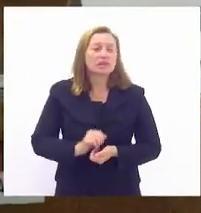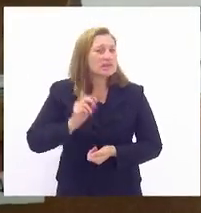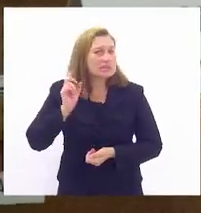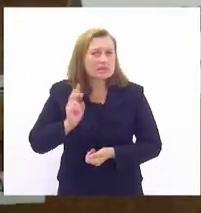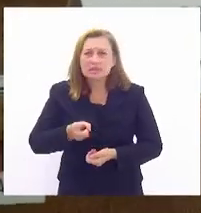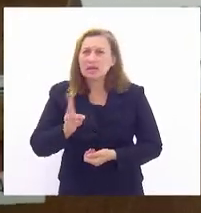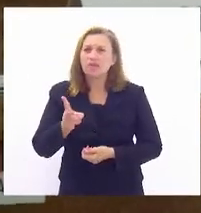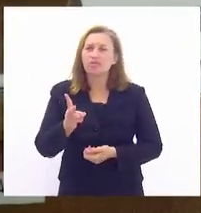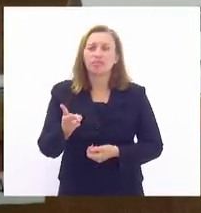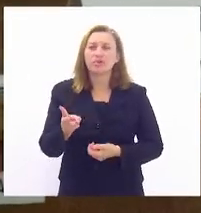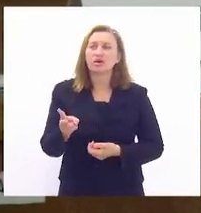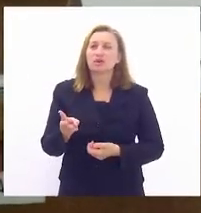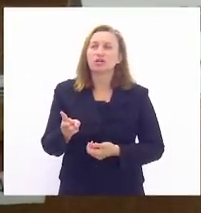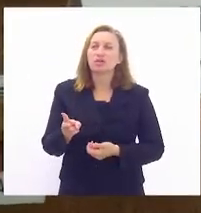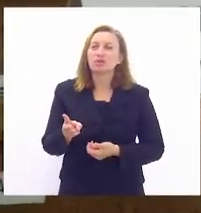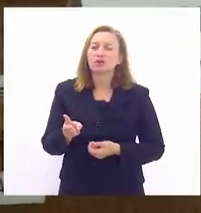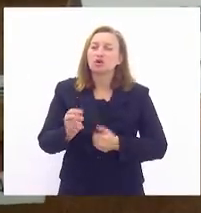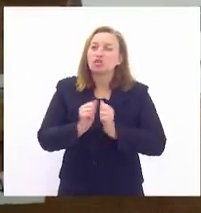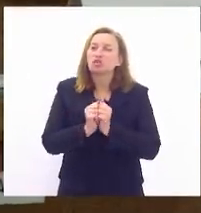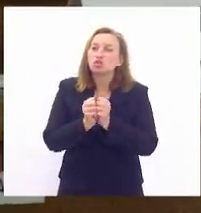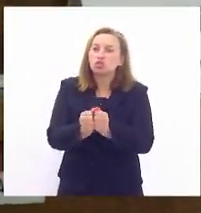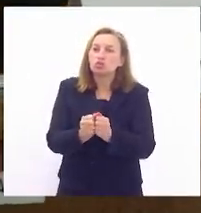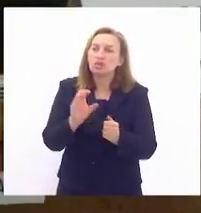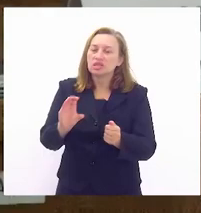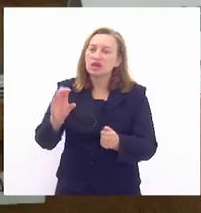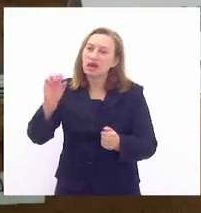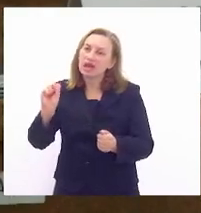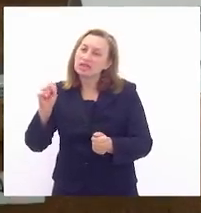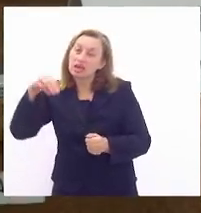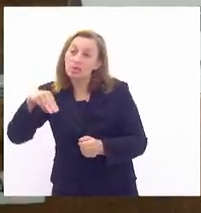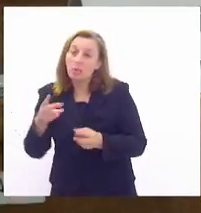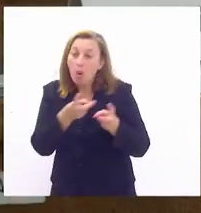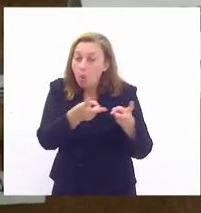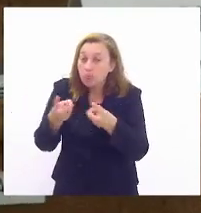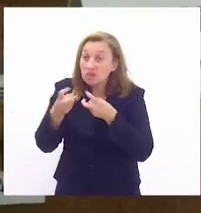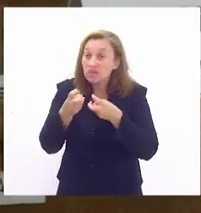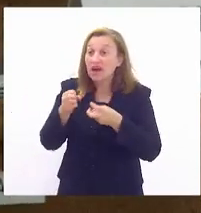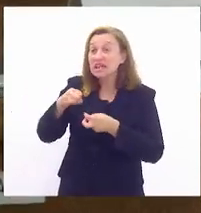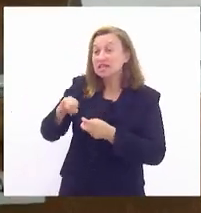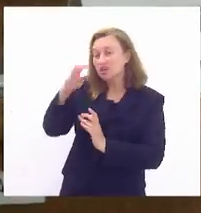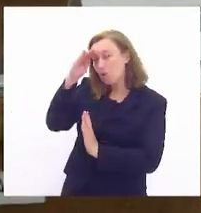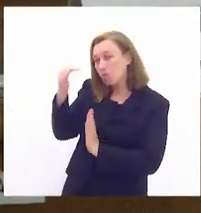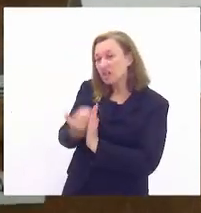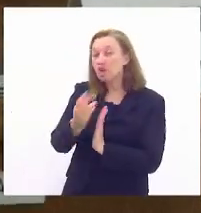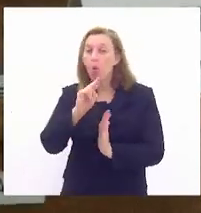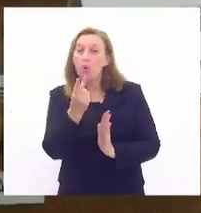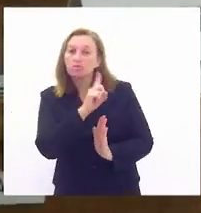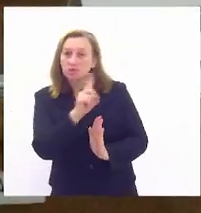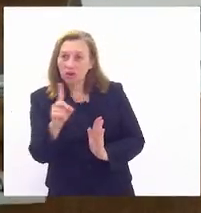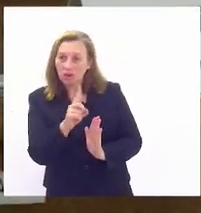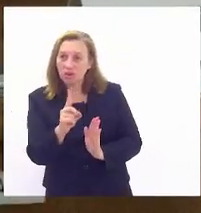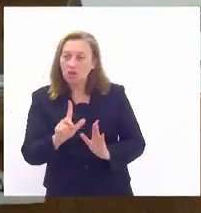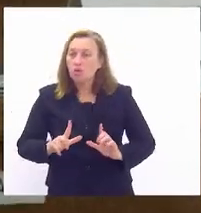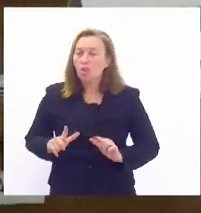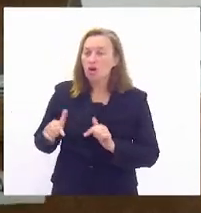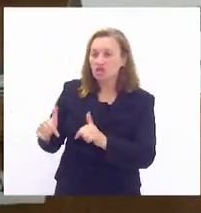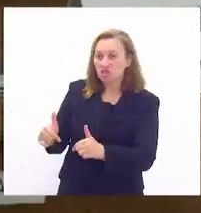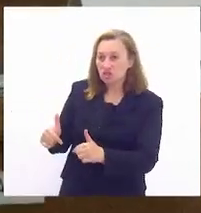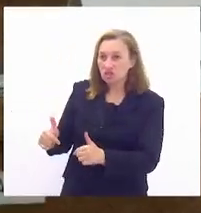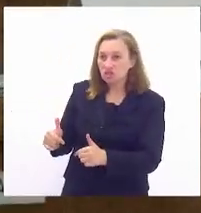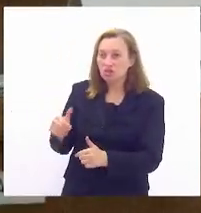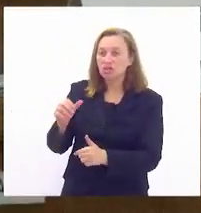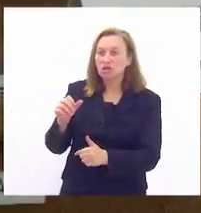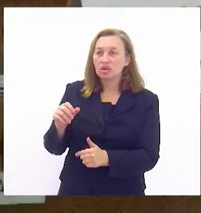né, estando junto à CSN para verificar se eles estão cumprindo ou não, tanto as ações do TAC quanto as ações